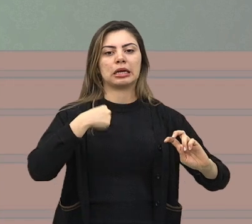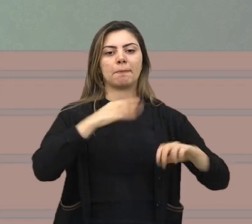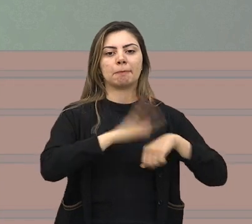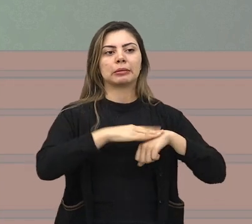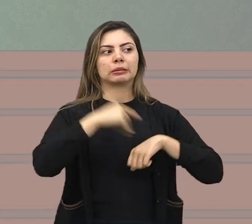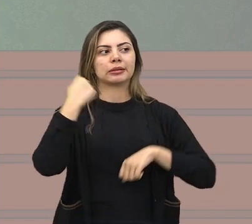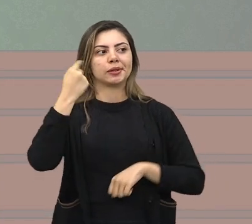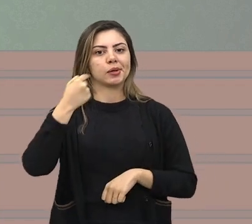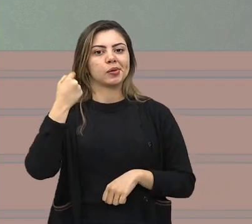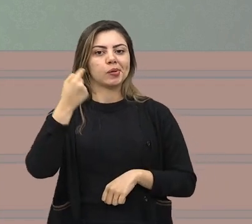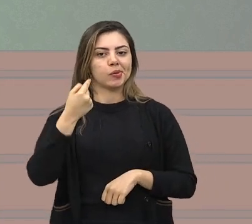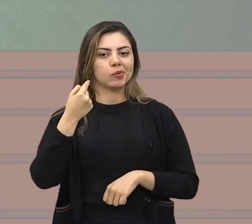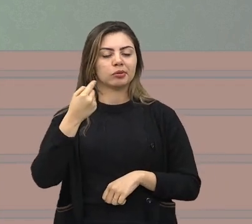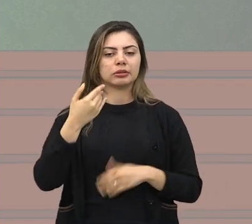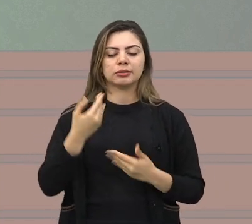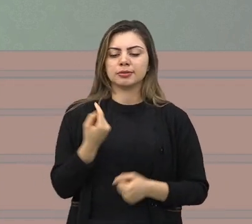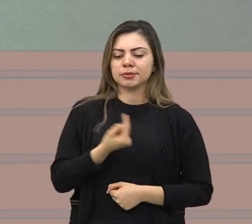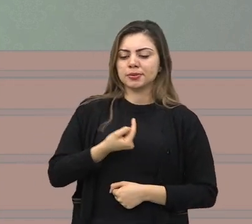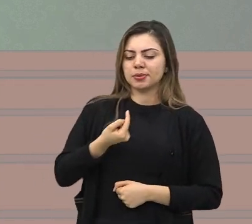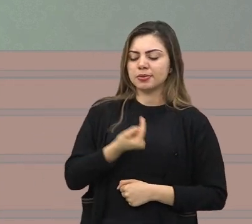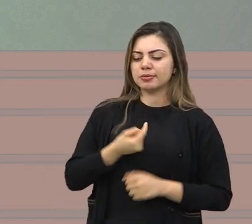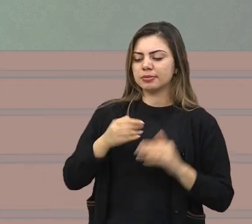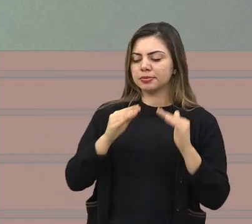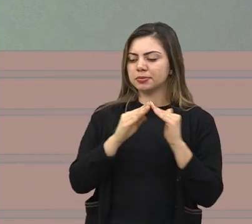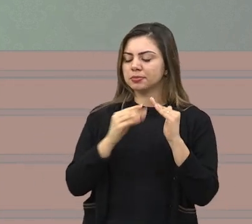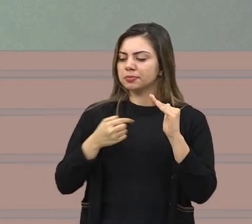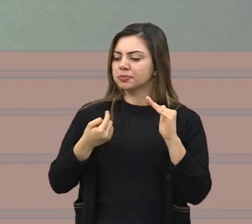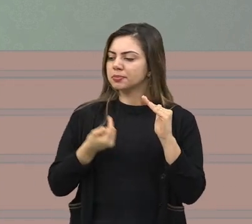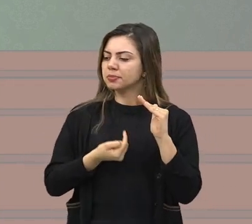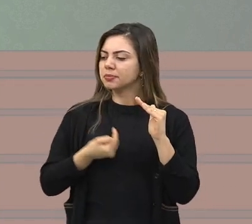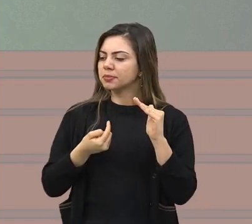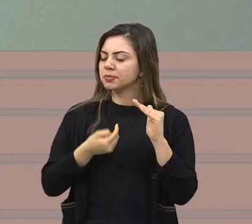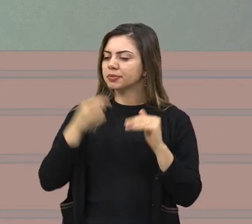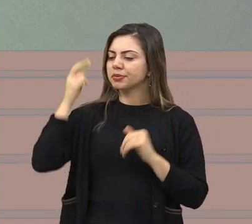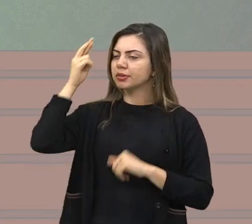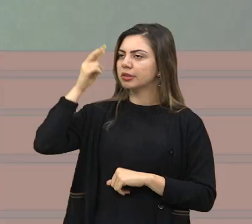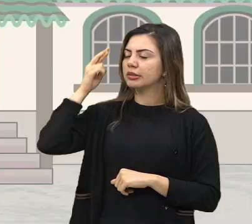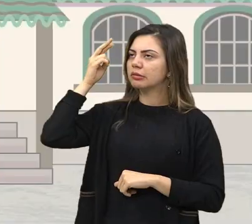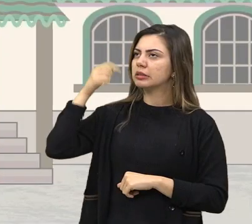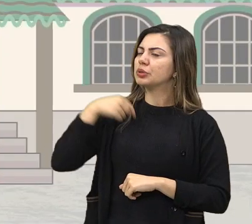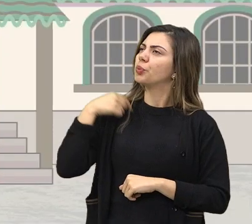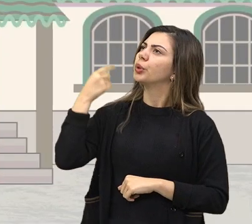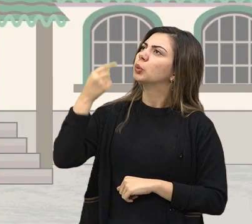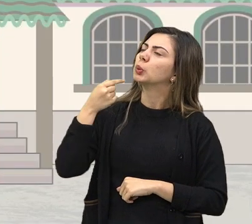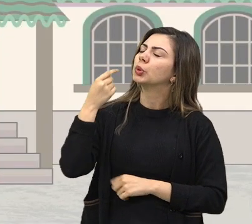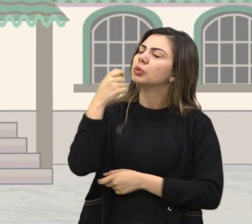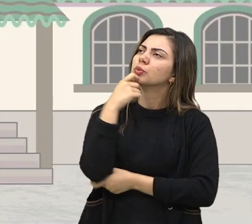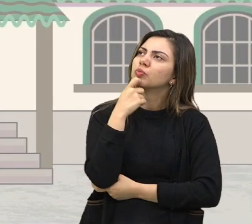mesmo. Sozinho na Casa Verde, ele refletiu sobre sua própria loucura.